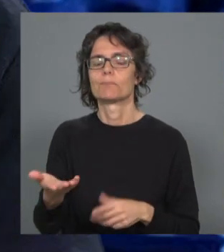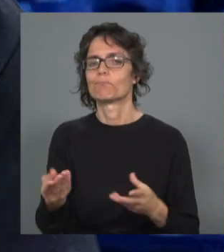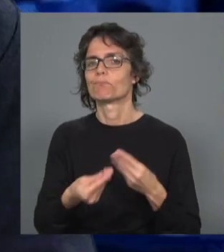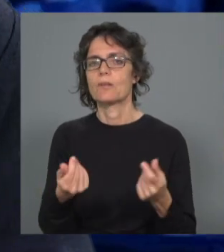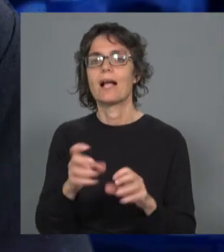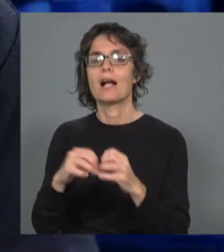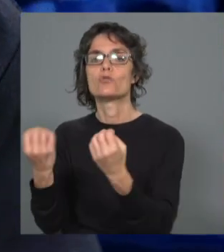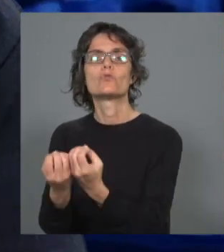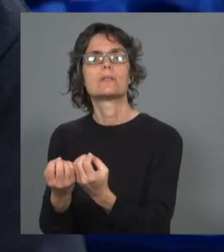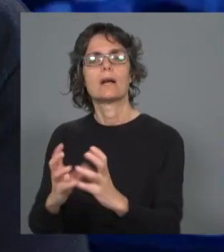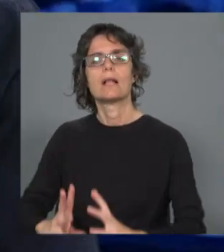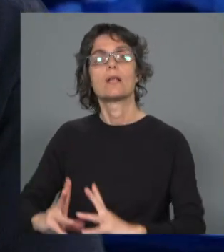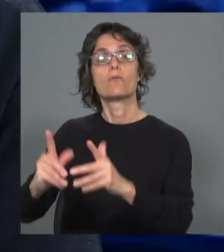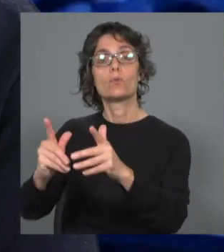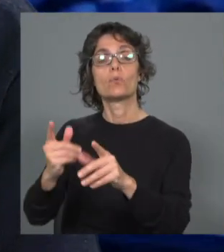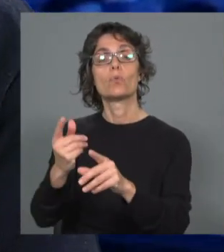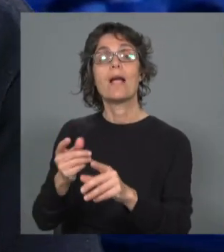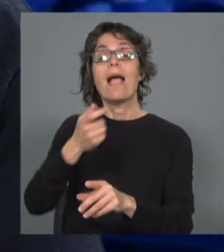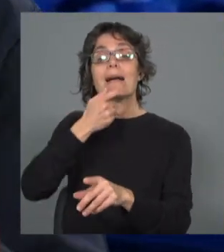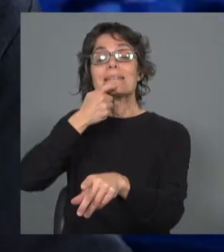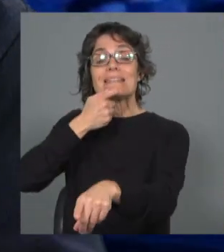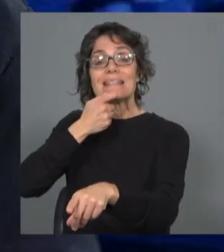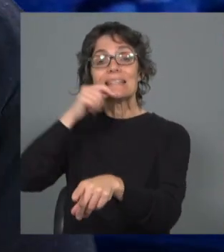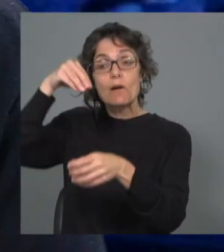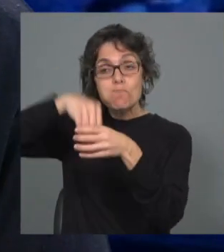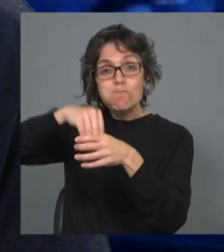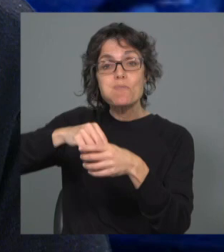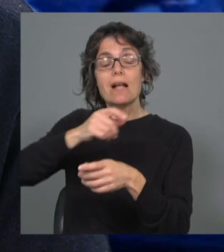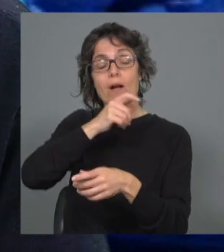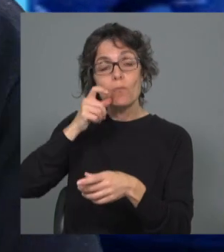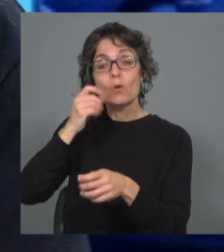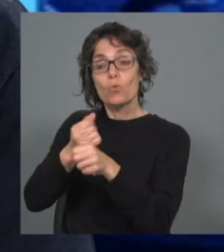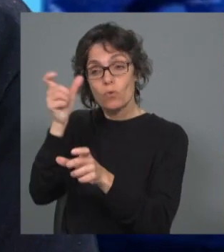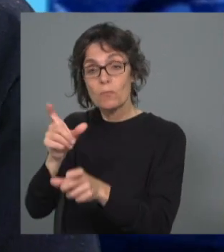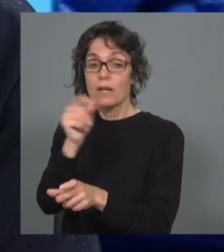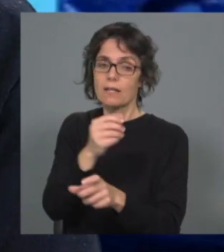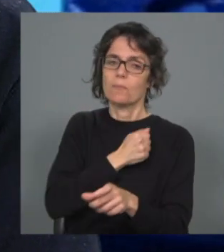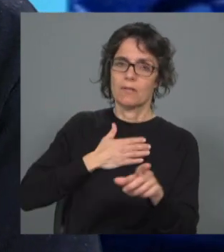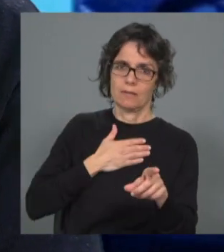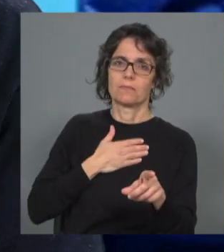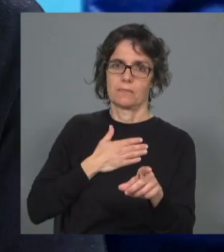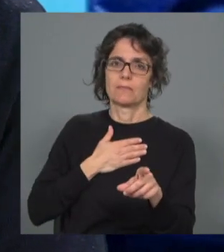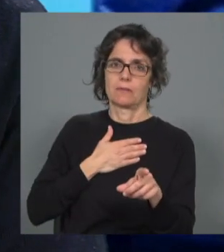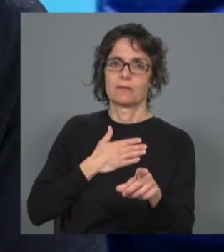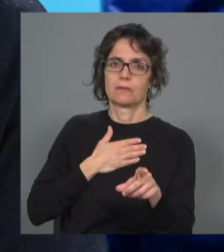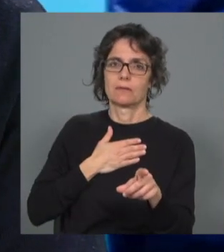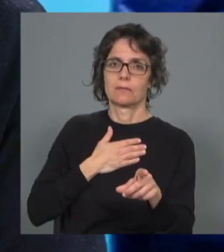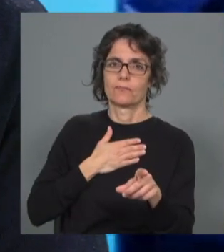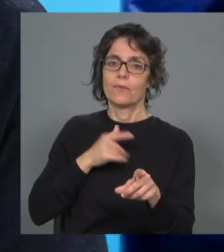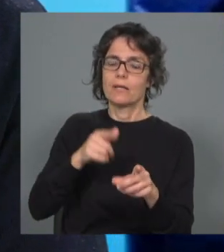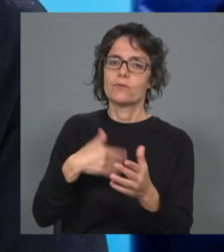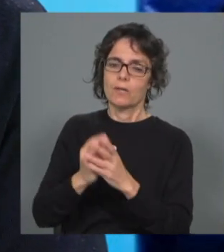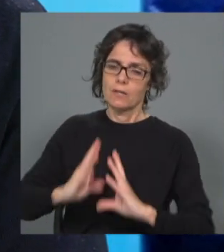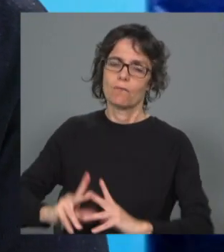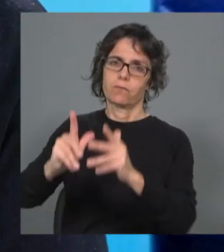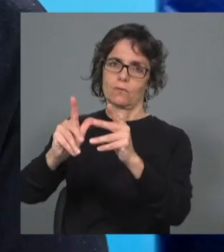sociedade torna-se evoluída porque há respeito e há compromisso de ambas as partes. E, portanto, é evidente